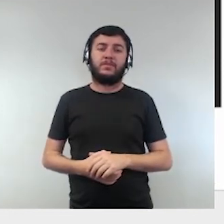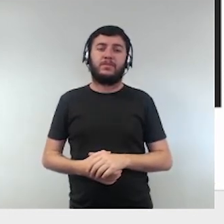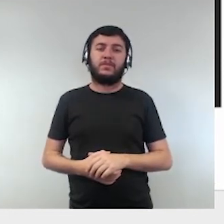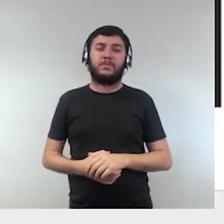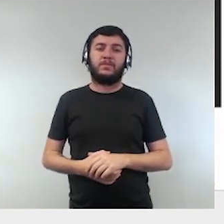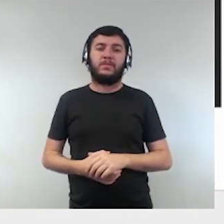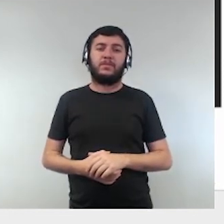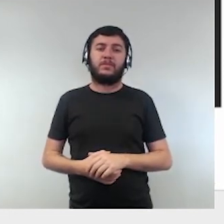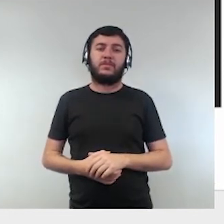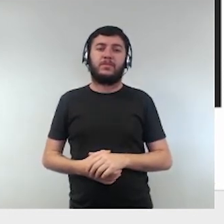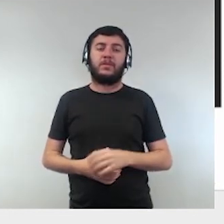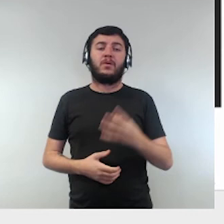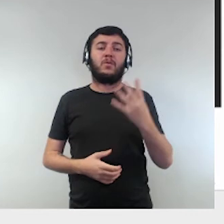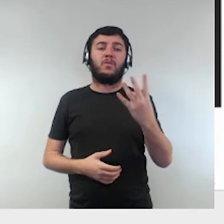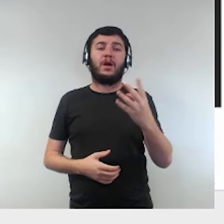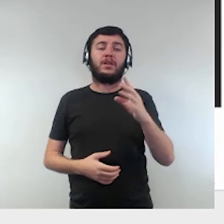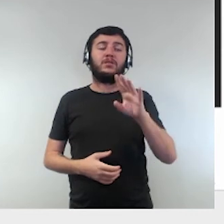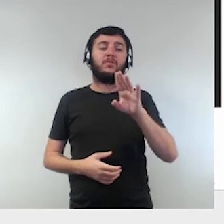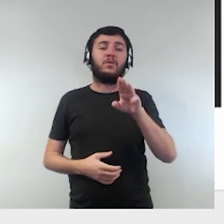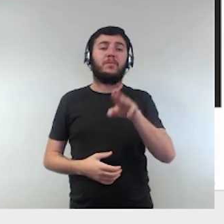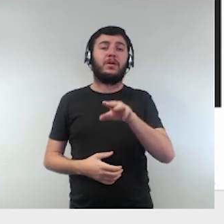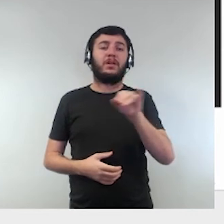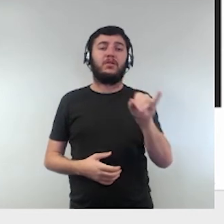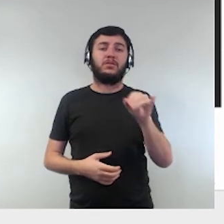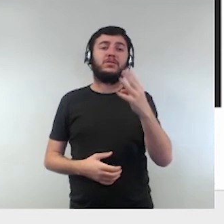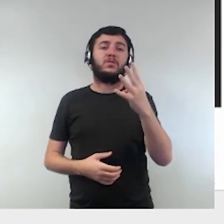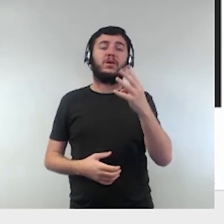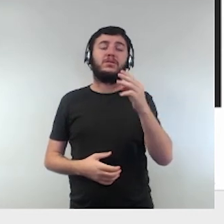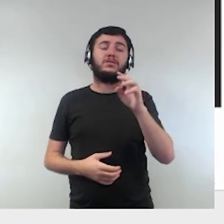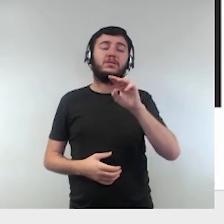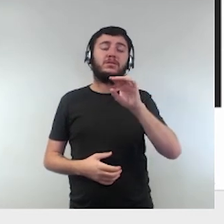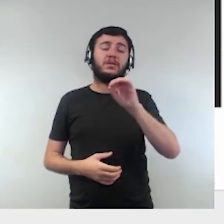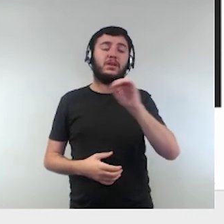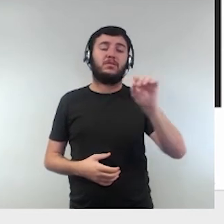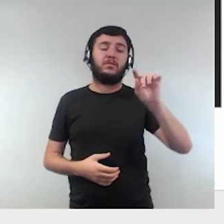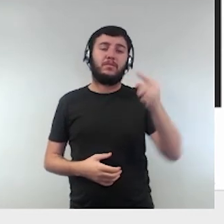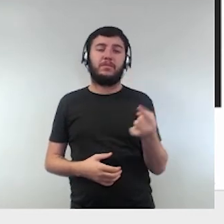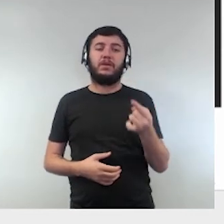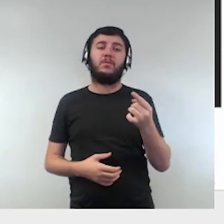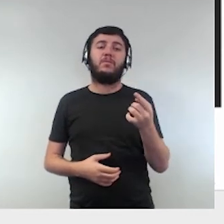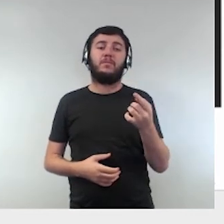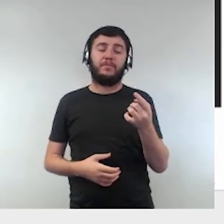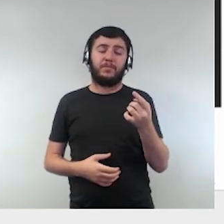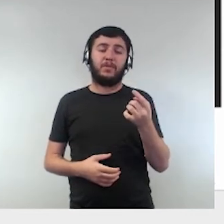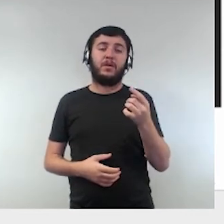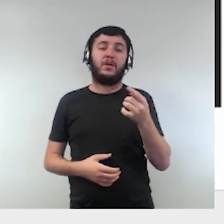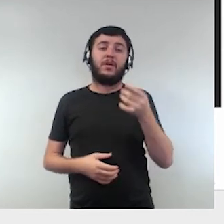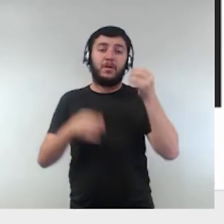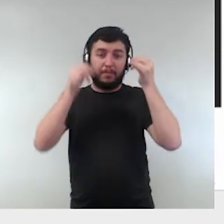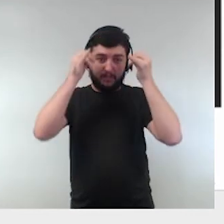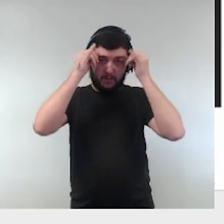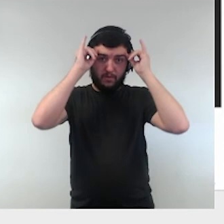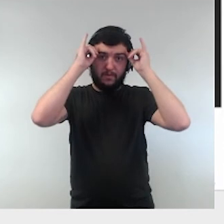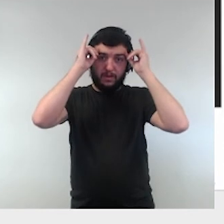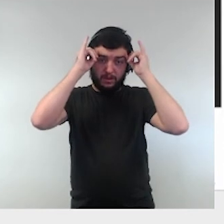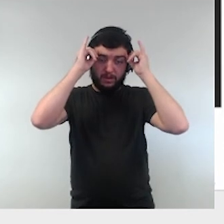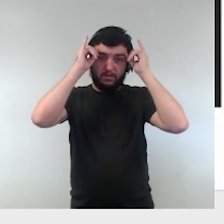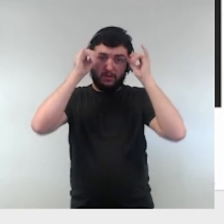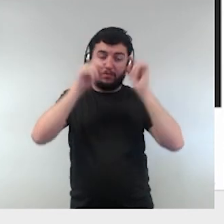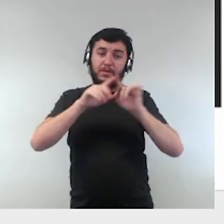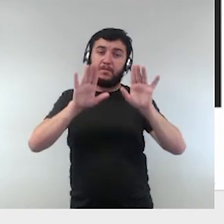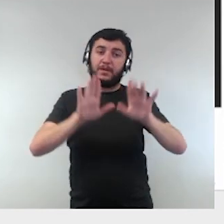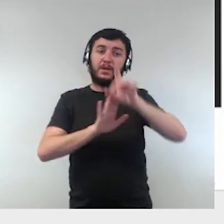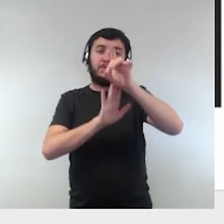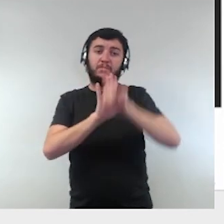4.400.000 bovinos mortos de fome e sede. E ao que interessa ao direito dos animais, eu